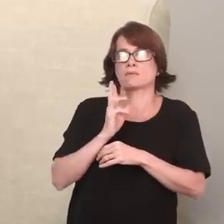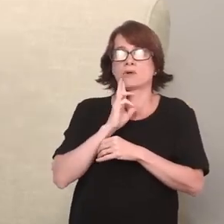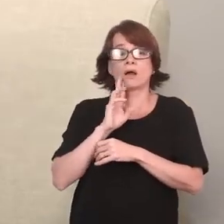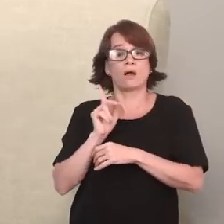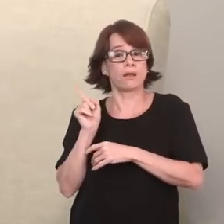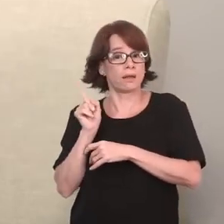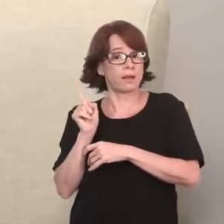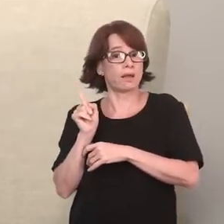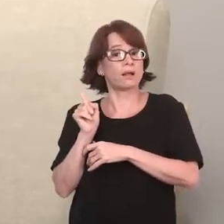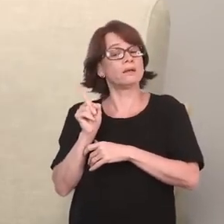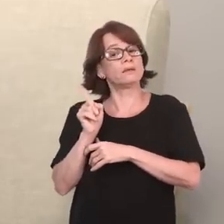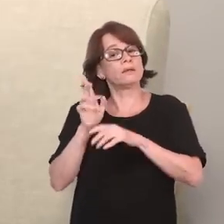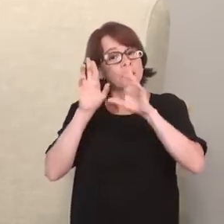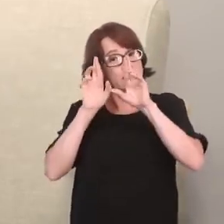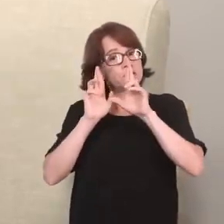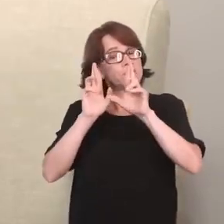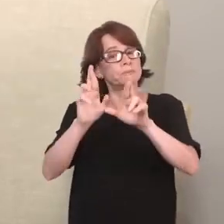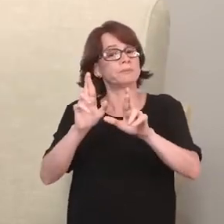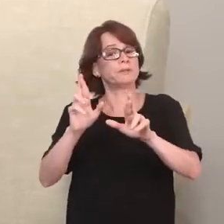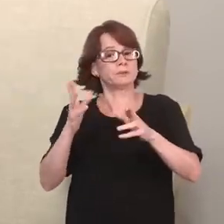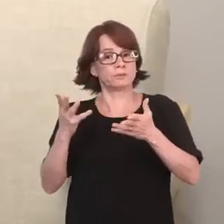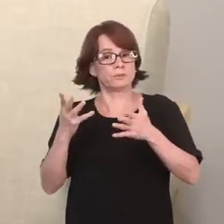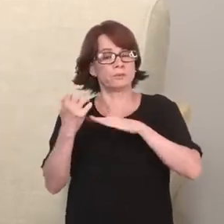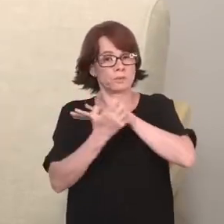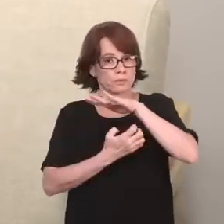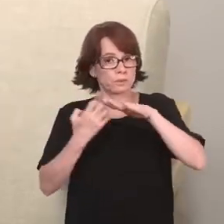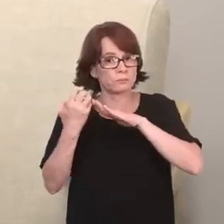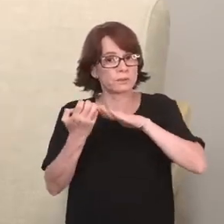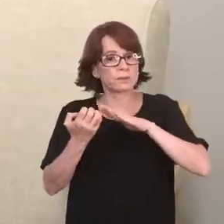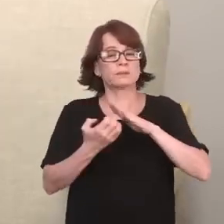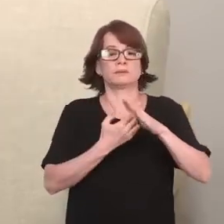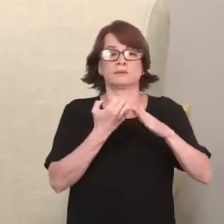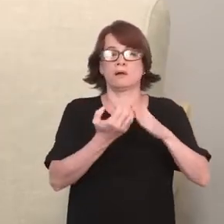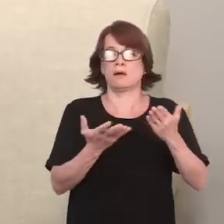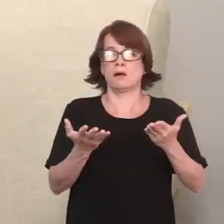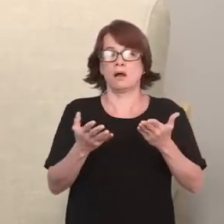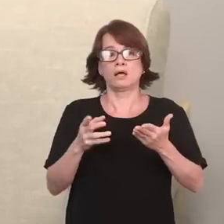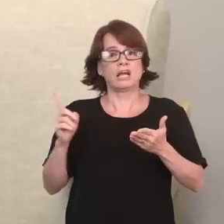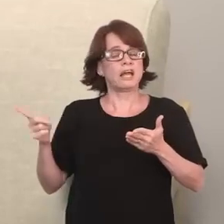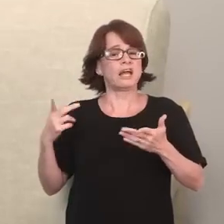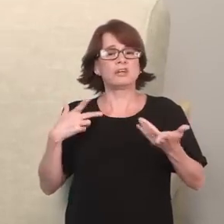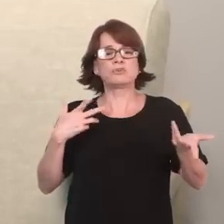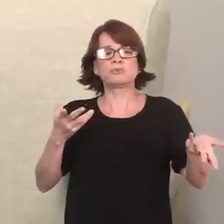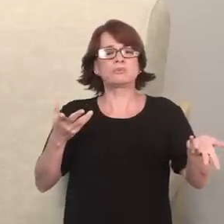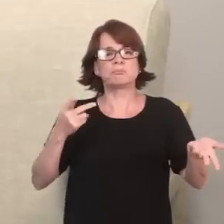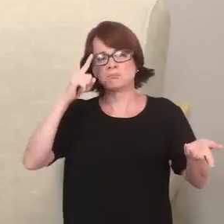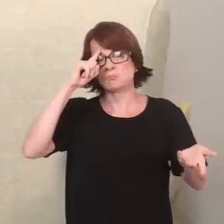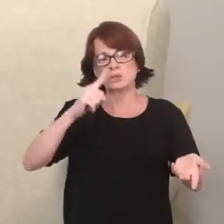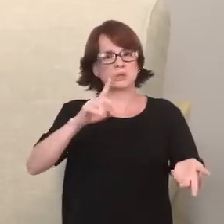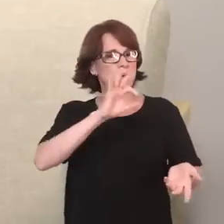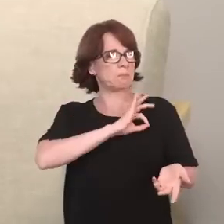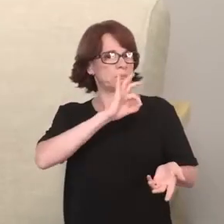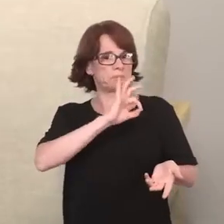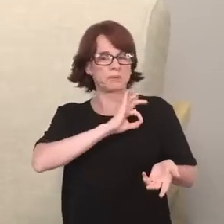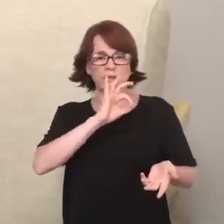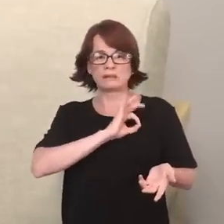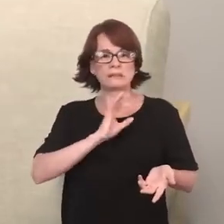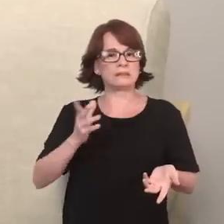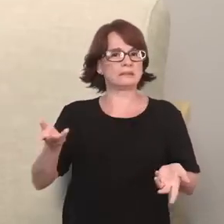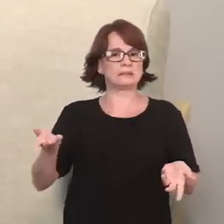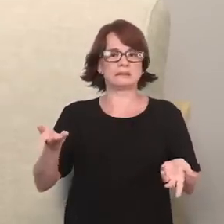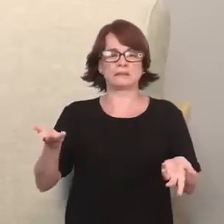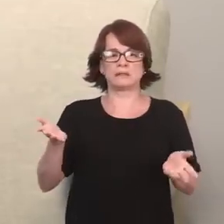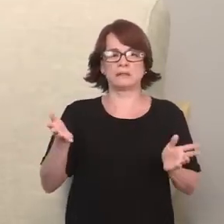Ele respeitou, assim, o empresariado, né? E não perseguiu, não mandou PM perseguir mulher